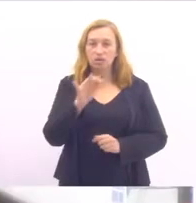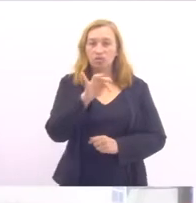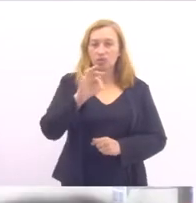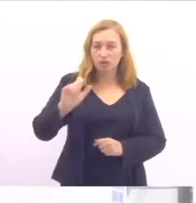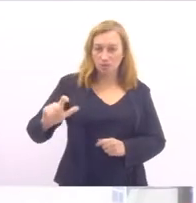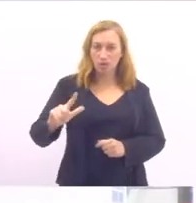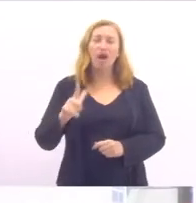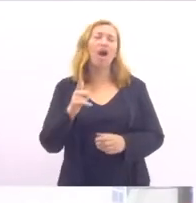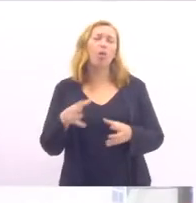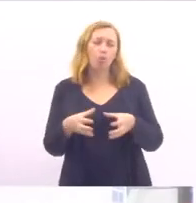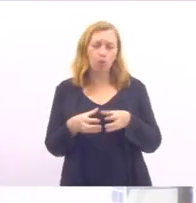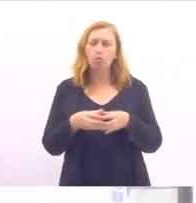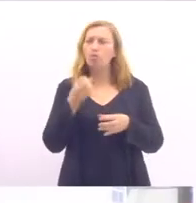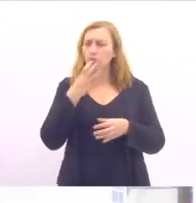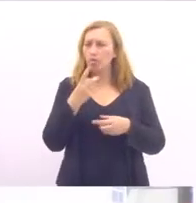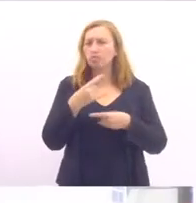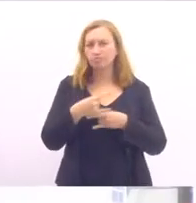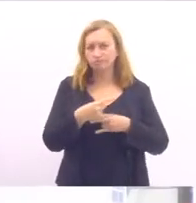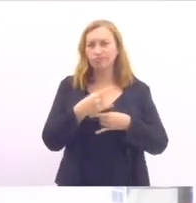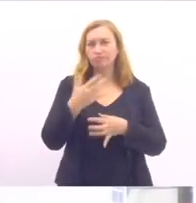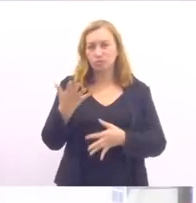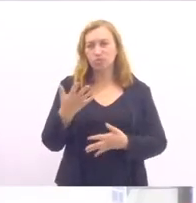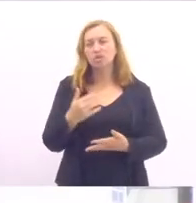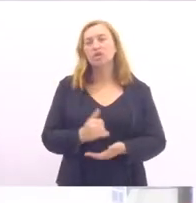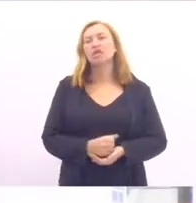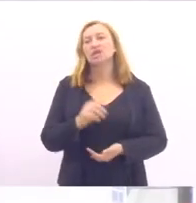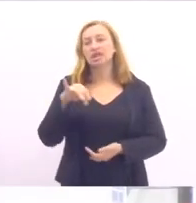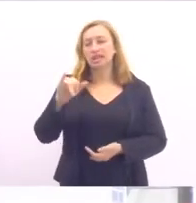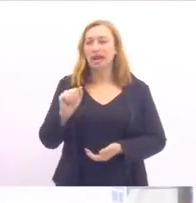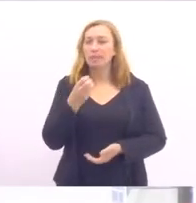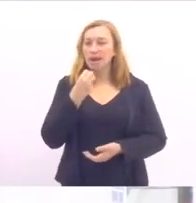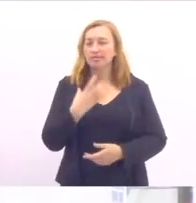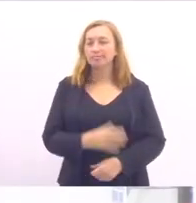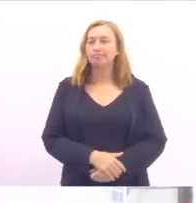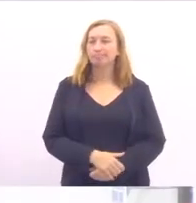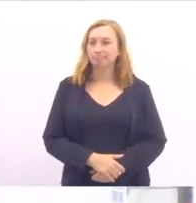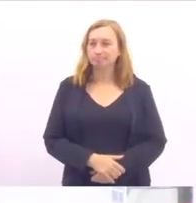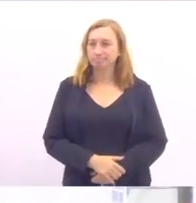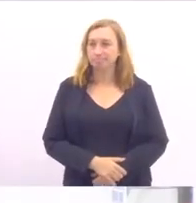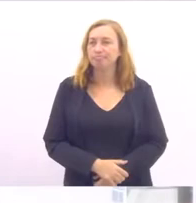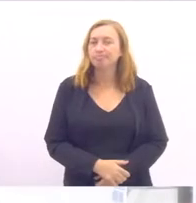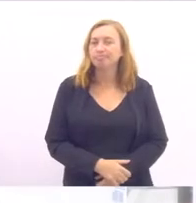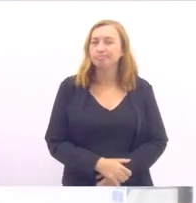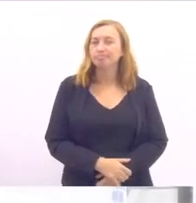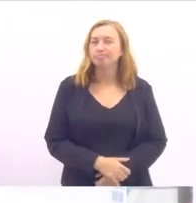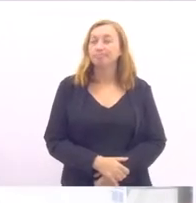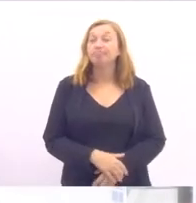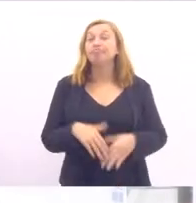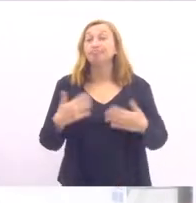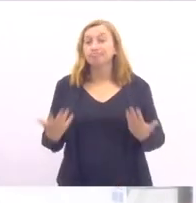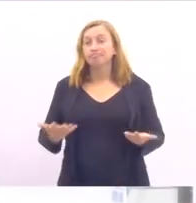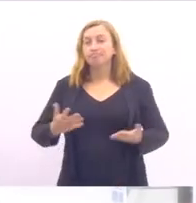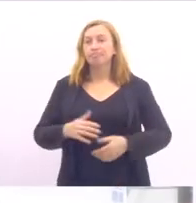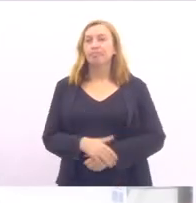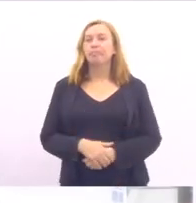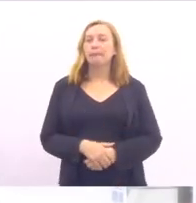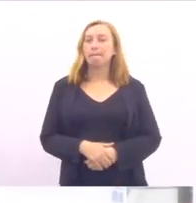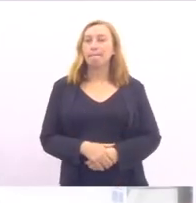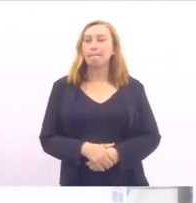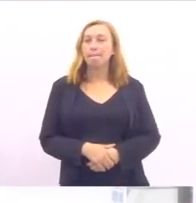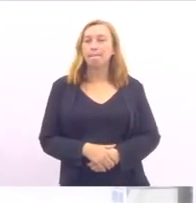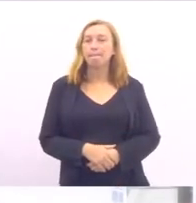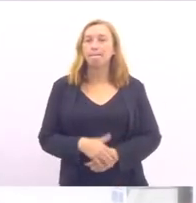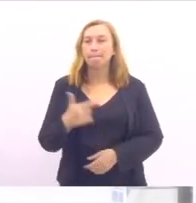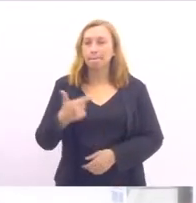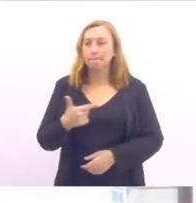aí do INEA. Muito bem. Bom, mas então, segundo ponto, primeiro ponto,